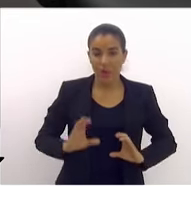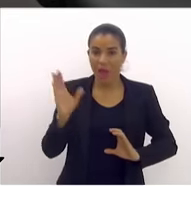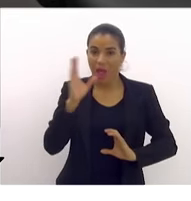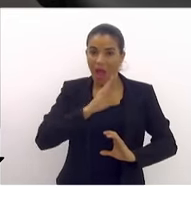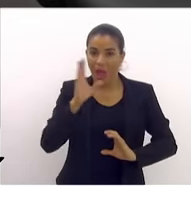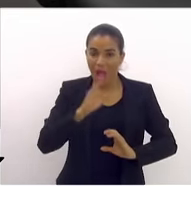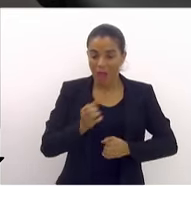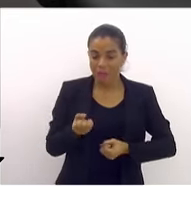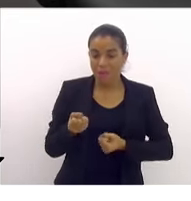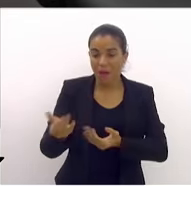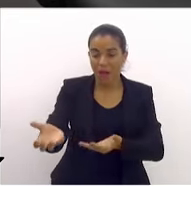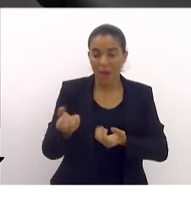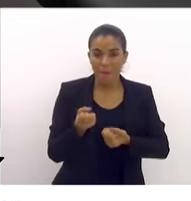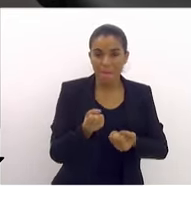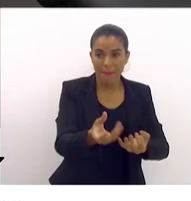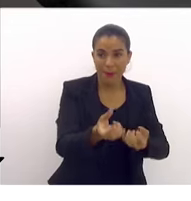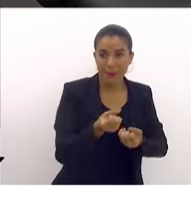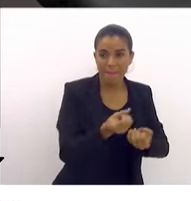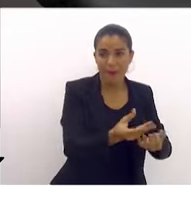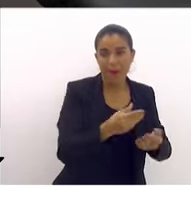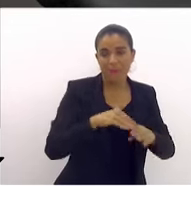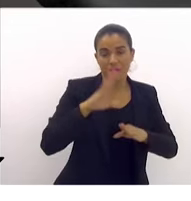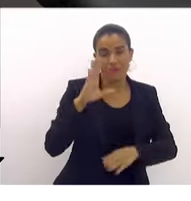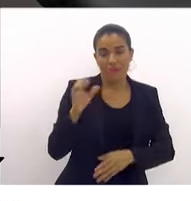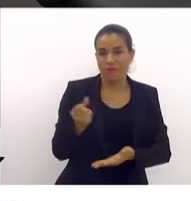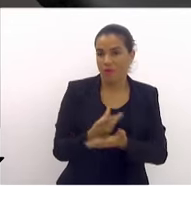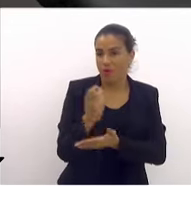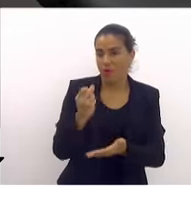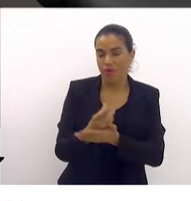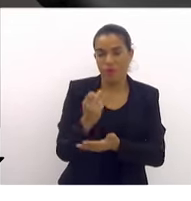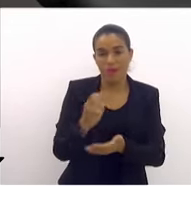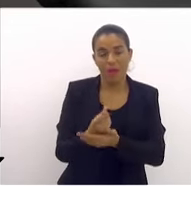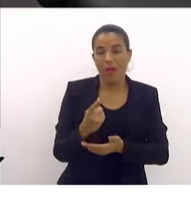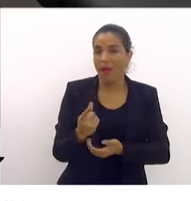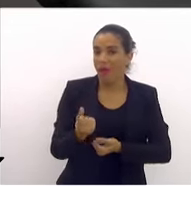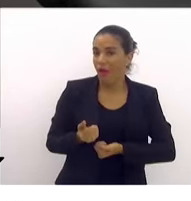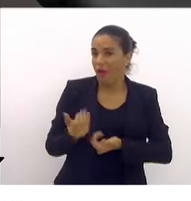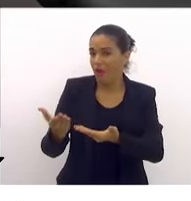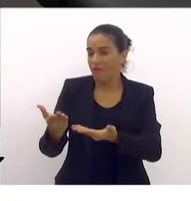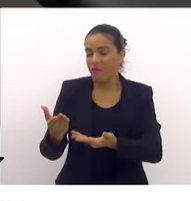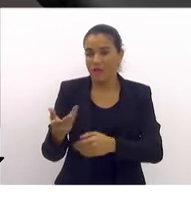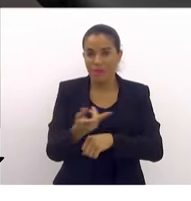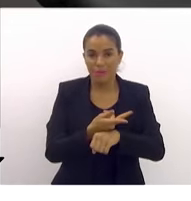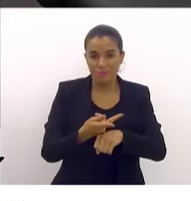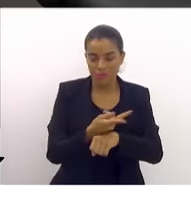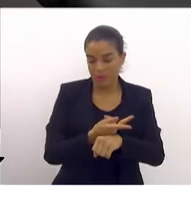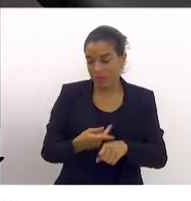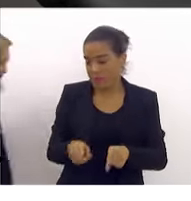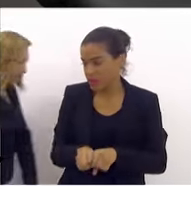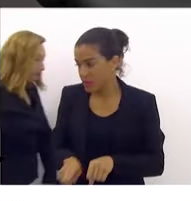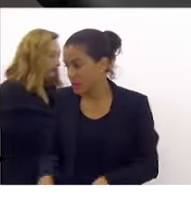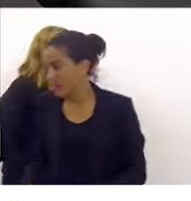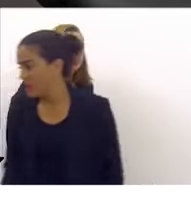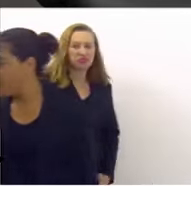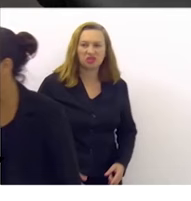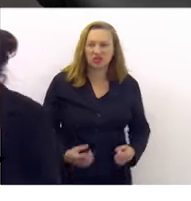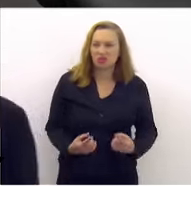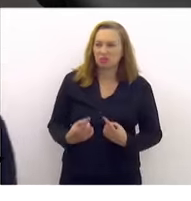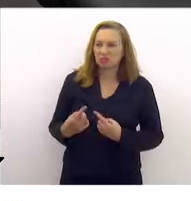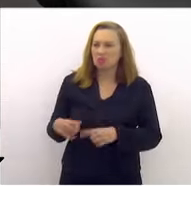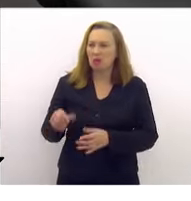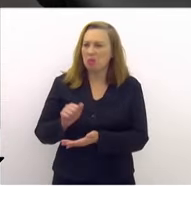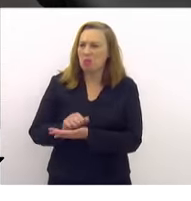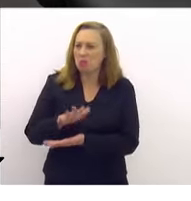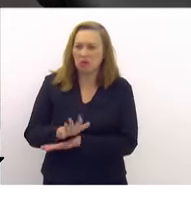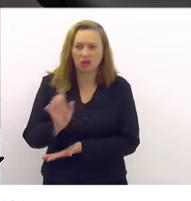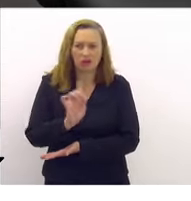rápido eles entregar, mais eu vou comprar deles. Então, é lei da oferta e procura. Não, não há necessidade de provocar a multa. Eu acho que